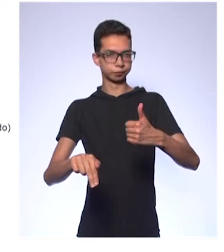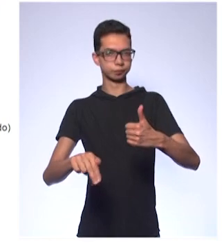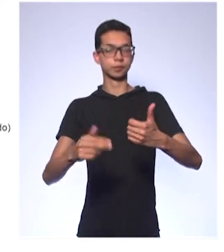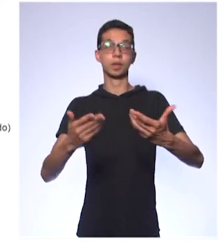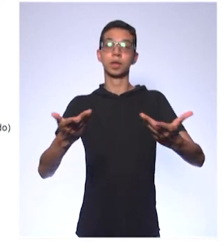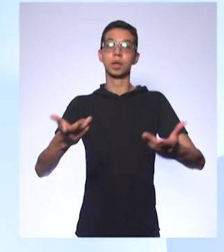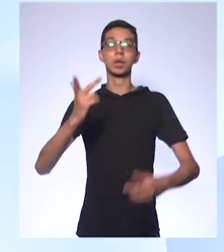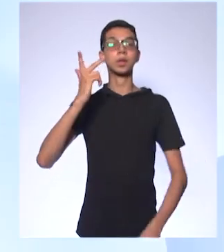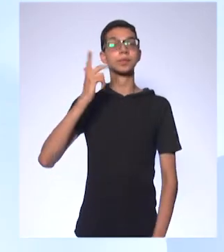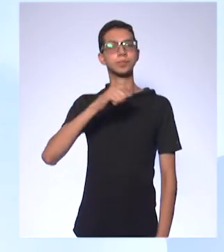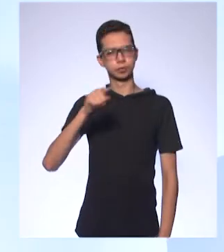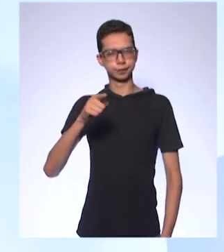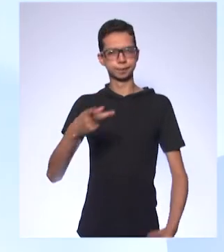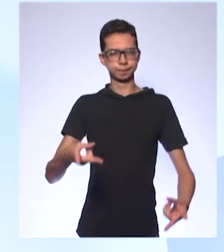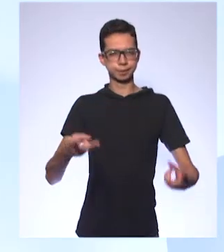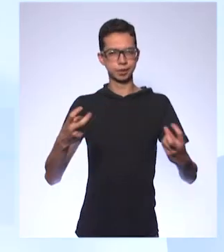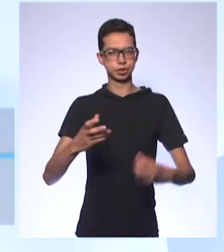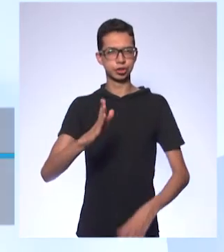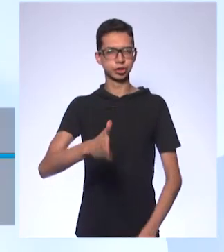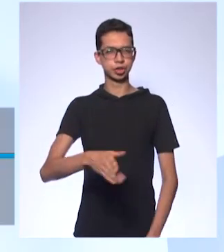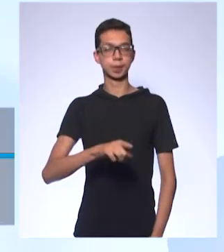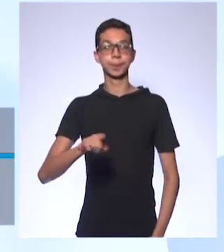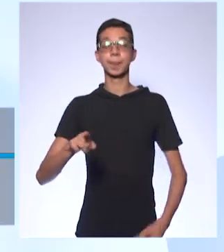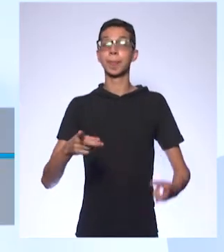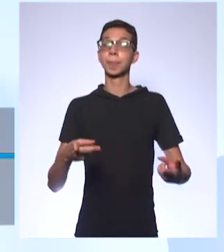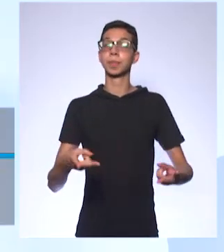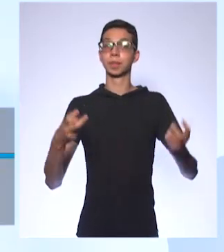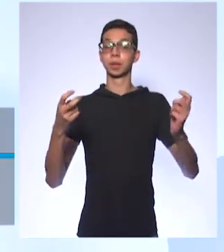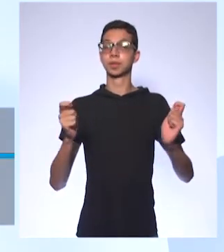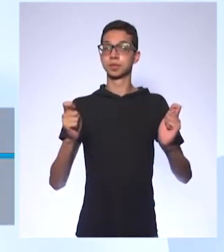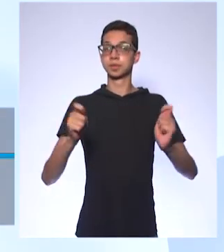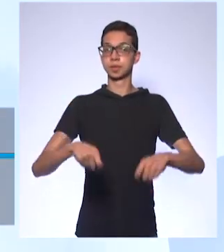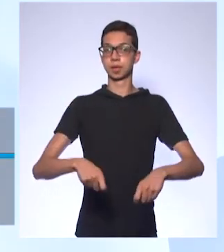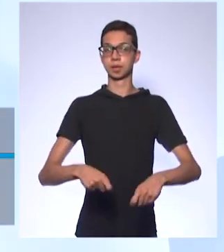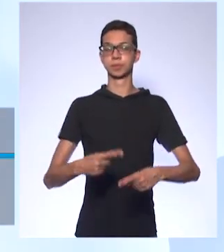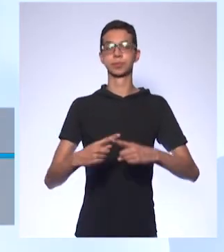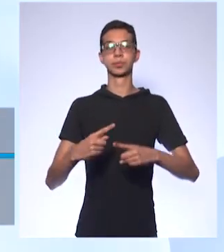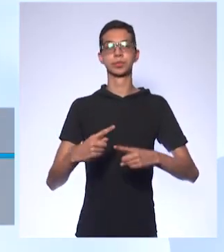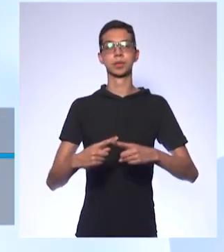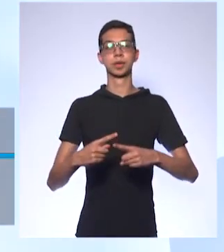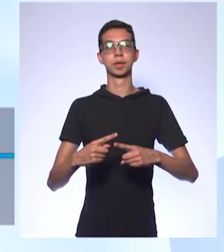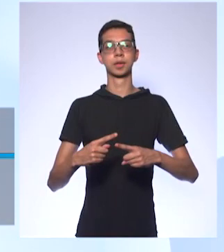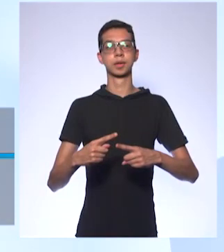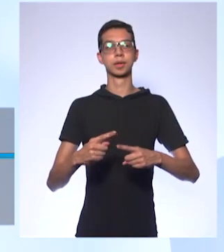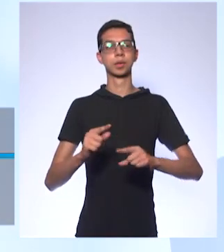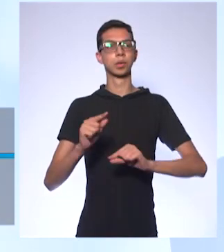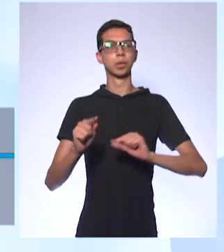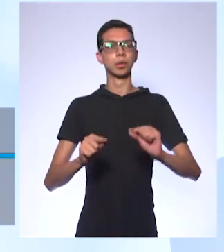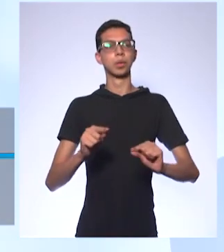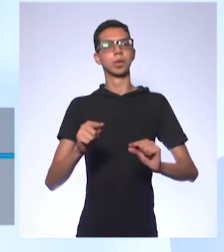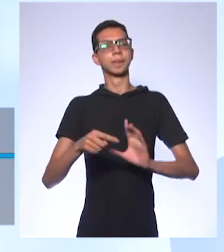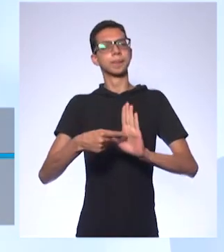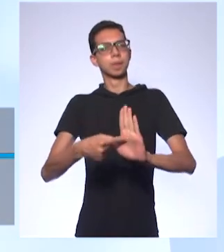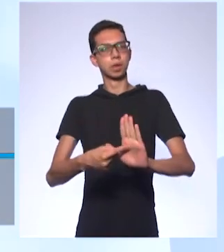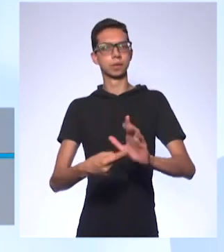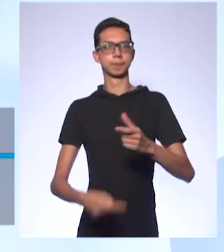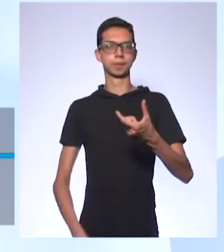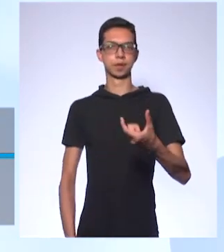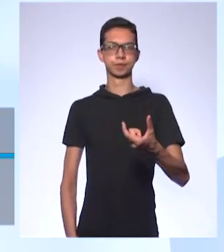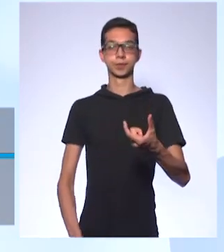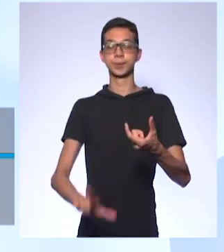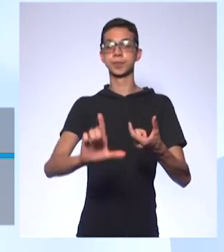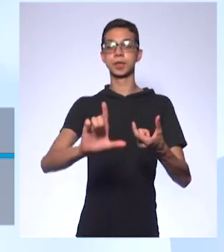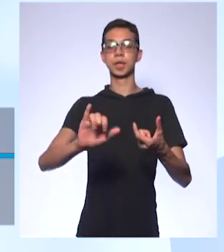como vocês viram, né, dá para perceber aí o que foi destacado aí, não foi a palavra límpia, né?